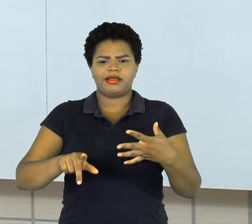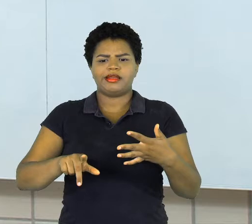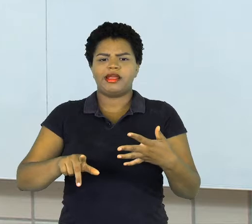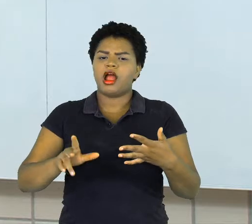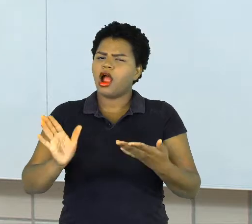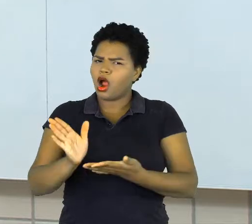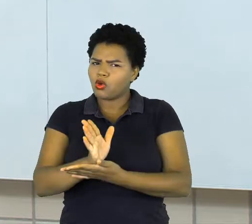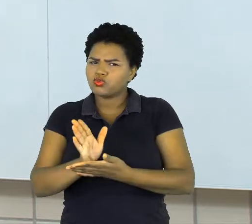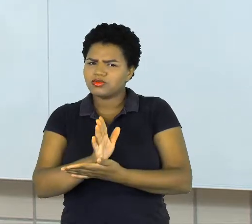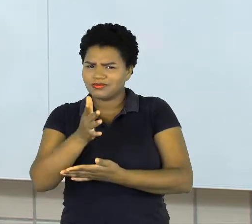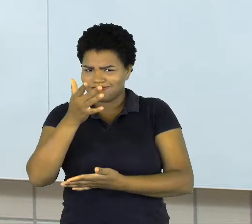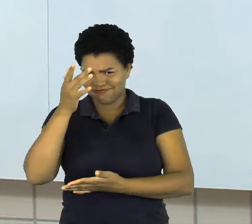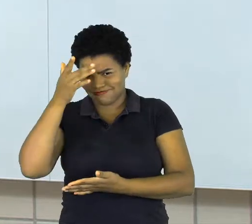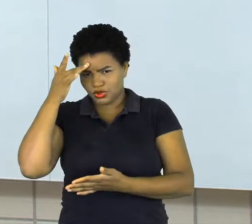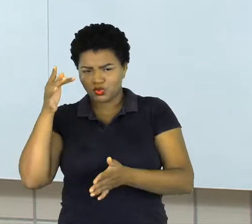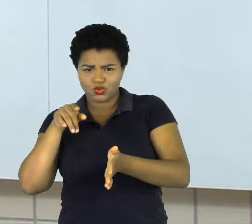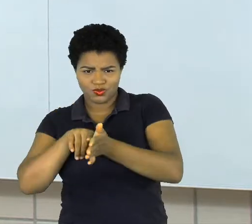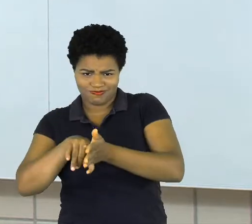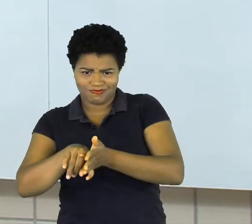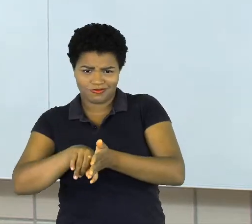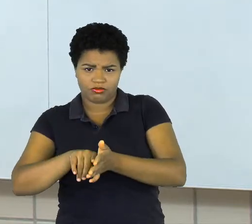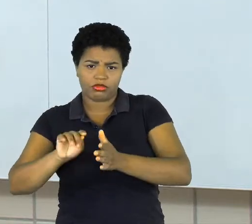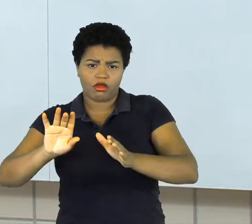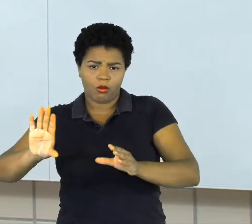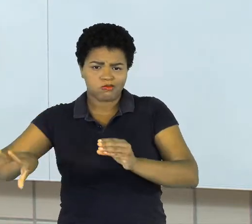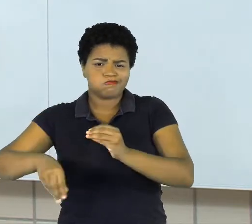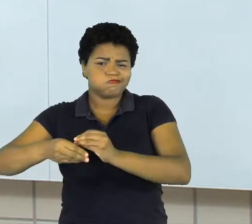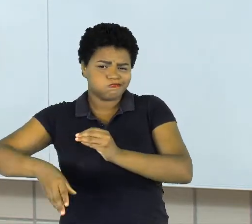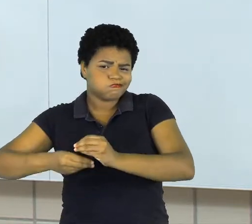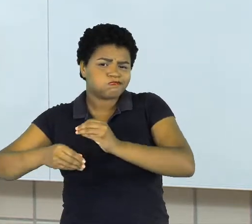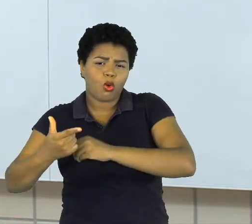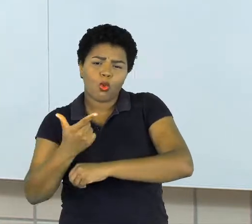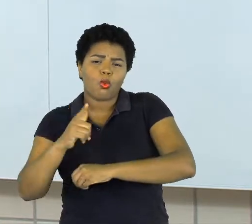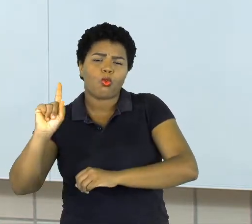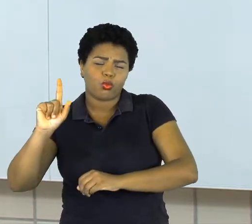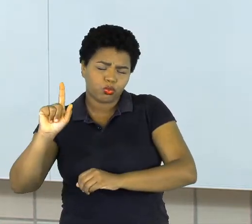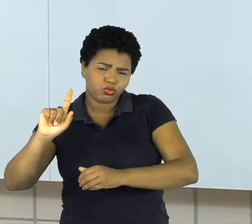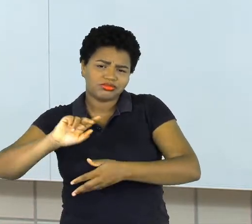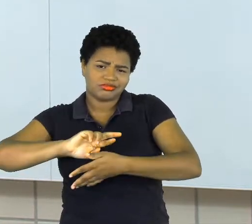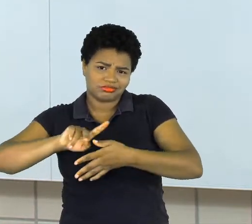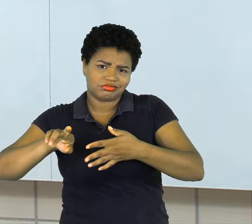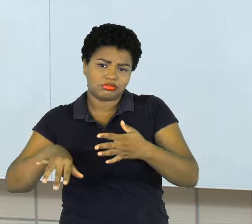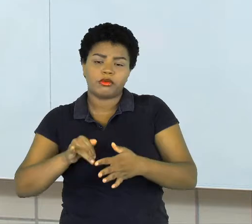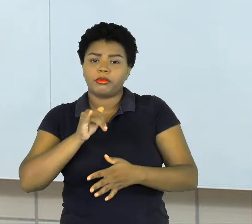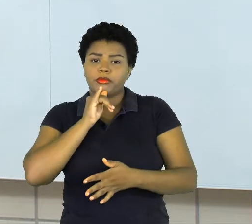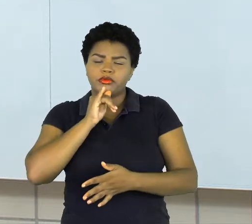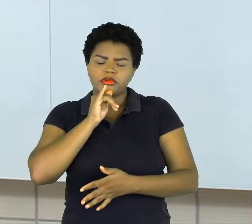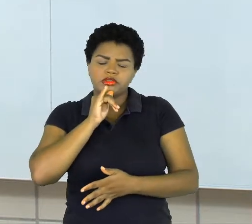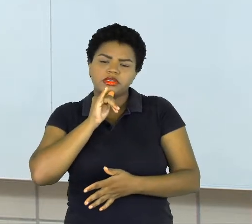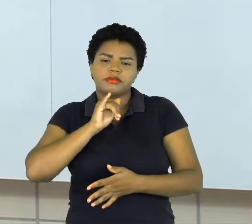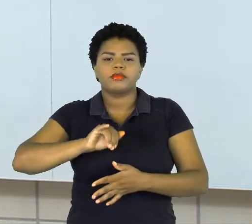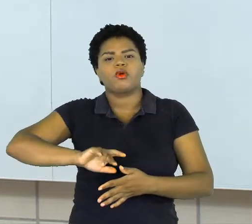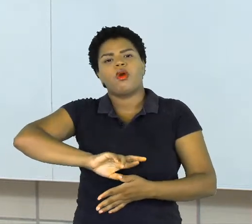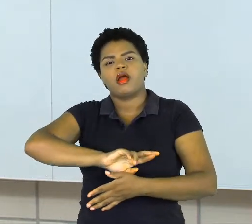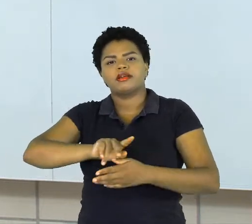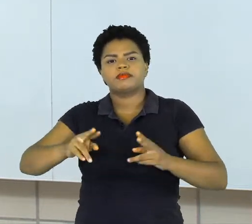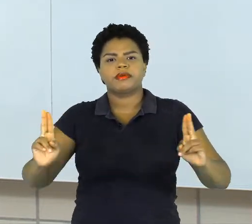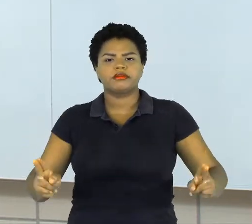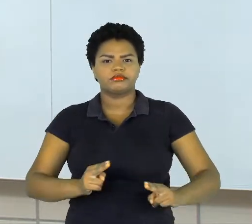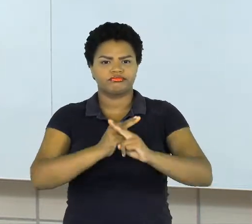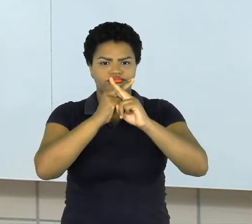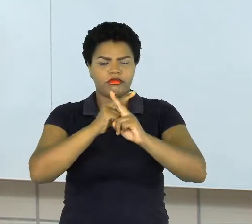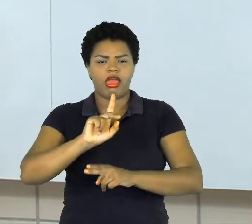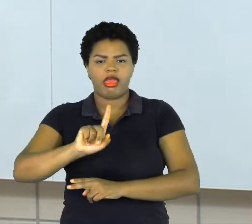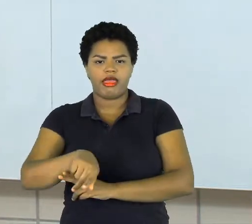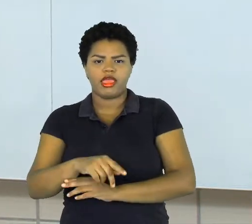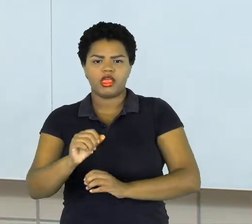classificação, criando outras espécies, né? Como assim, professor? Tipo a espécie híbrida, que é a junção de 2 espécies.